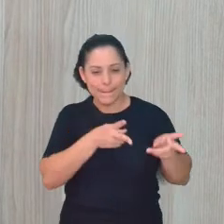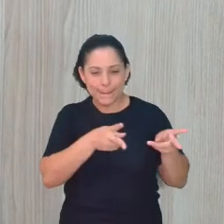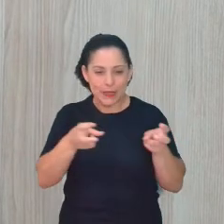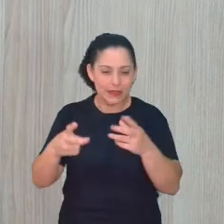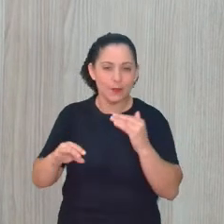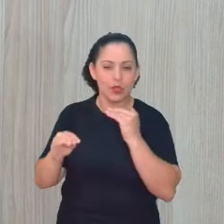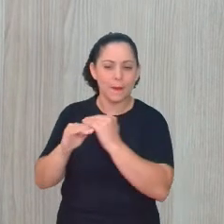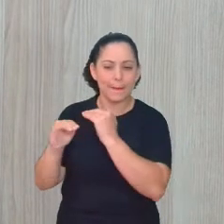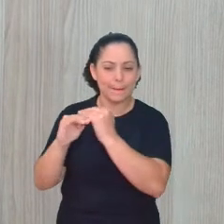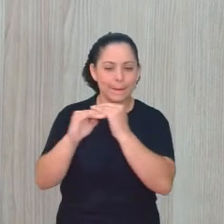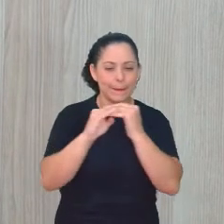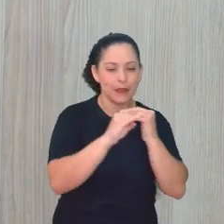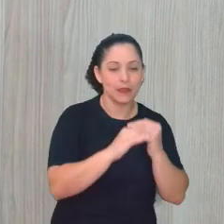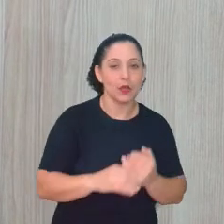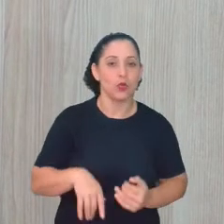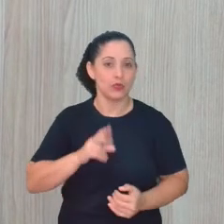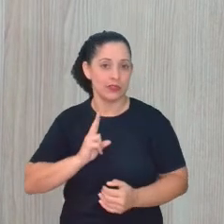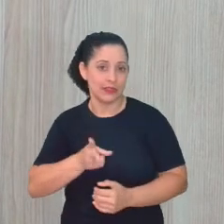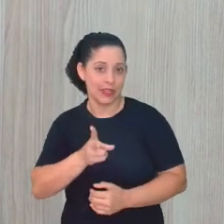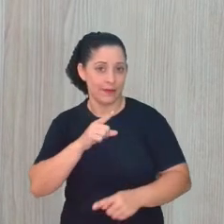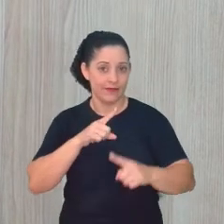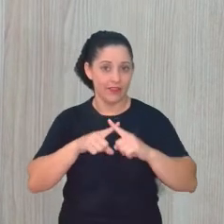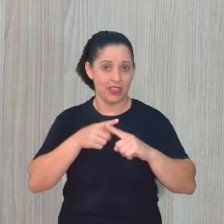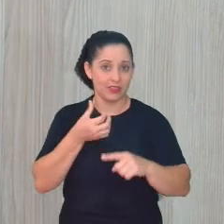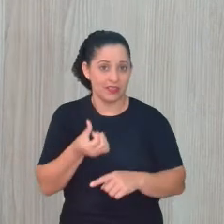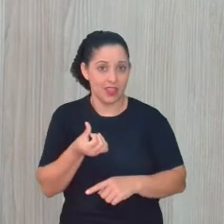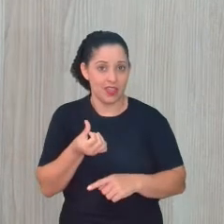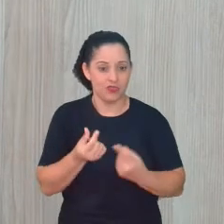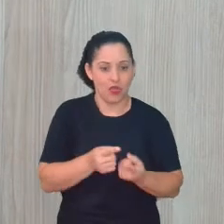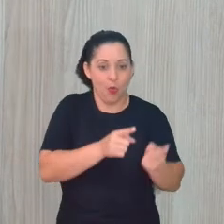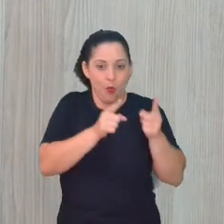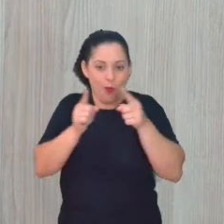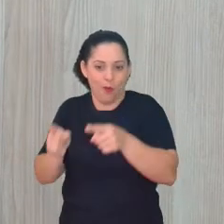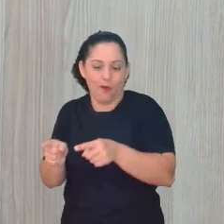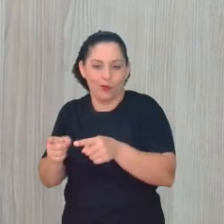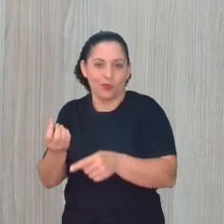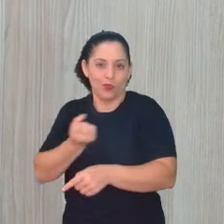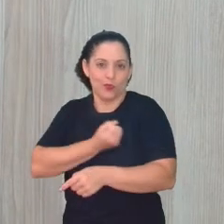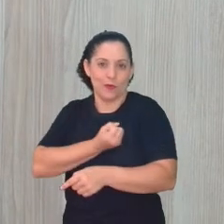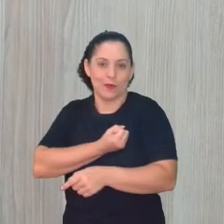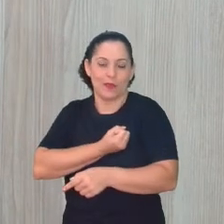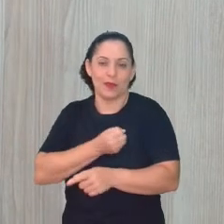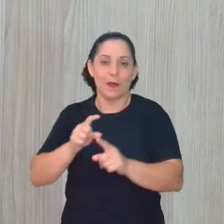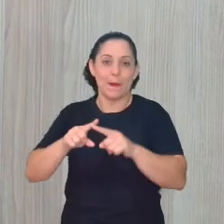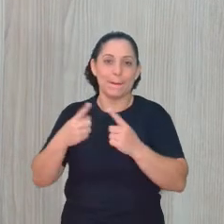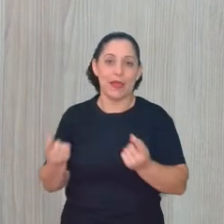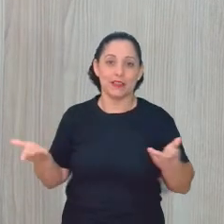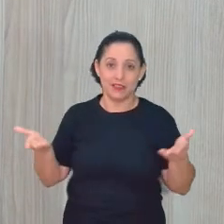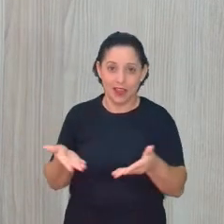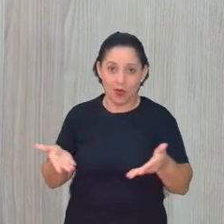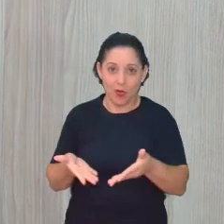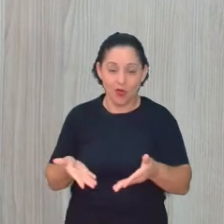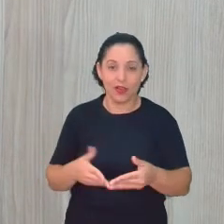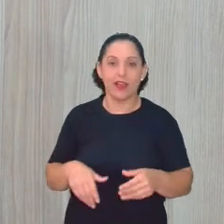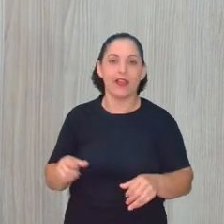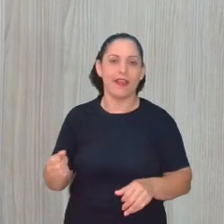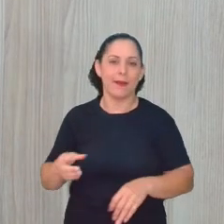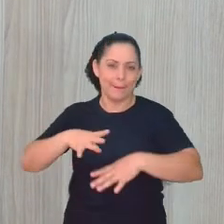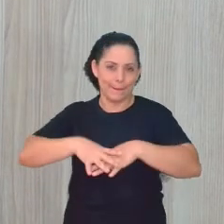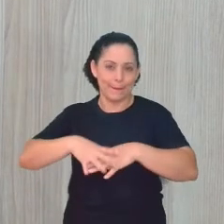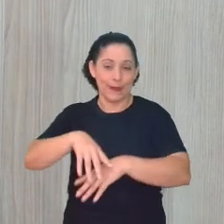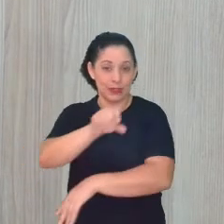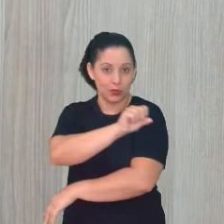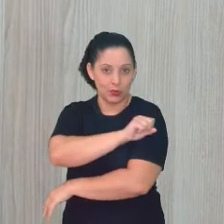vou multiplicar 100 por 6, então vou dar o próximo número. Então é mais ou menos isso, só que tá entrando agora na parte algébrica, porque é o 8º